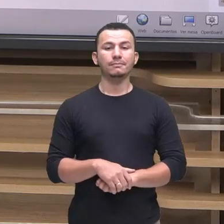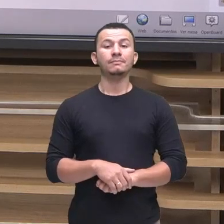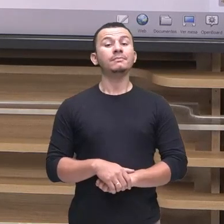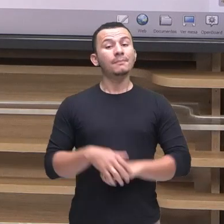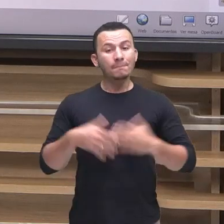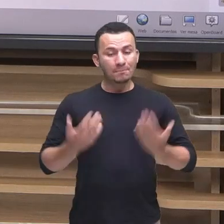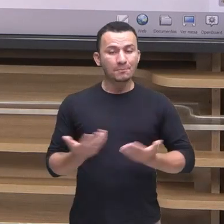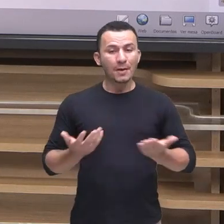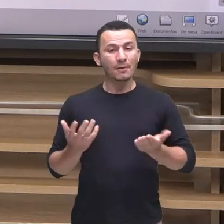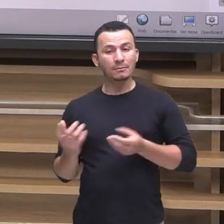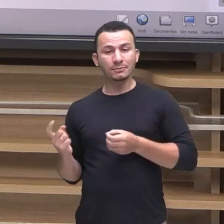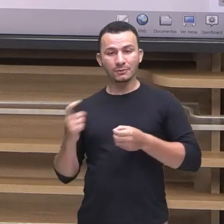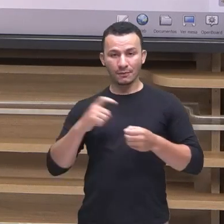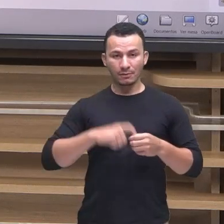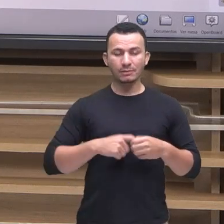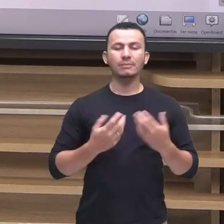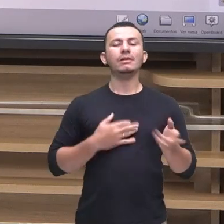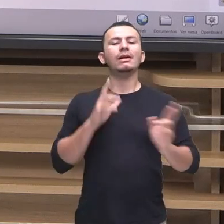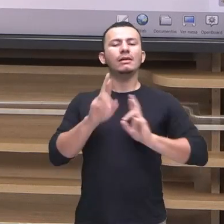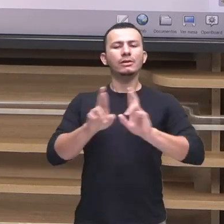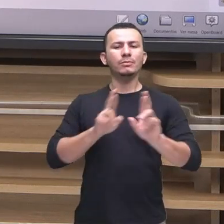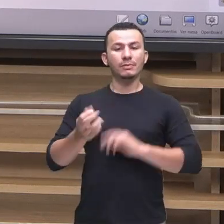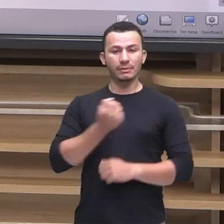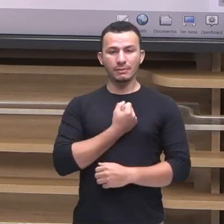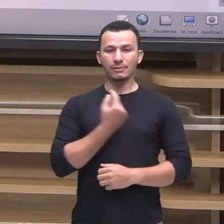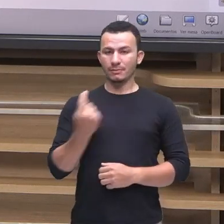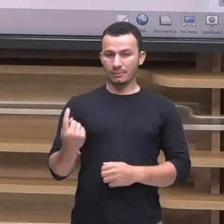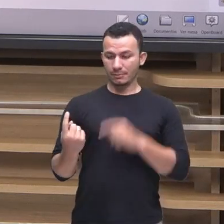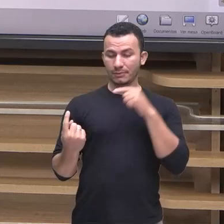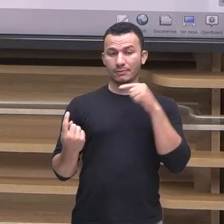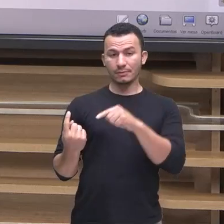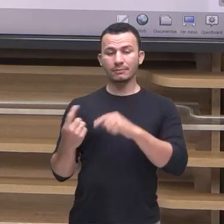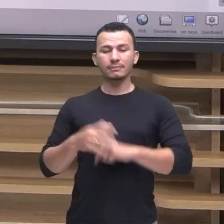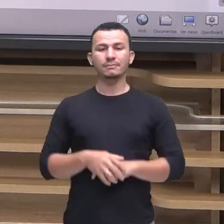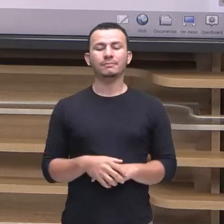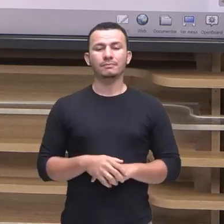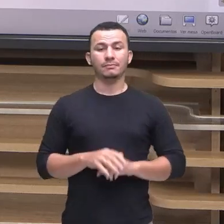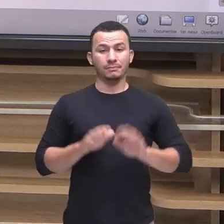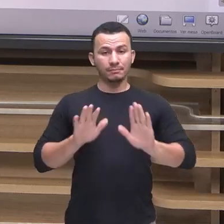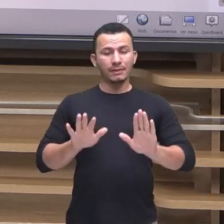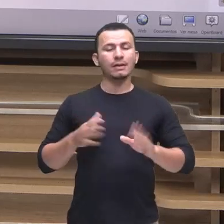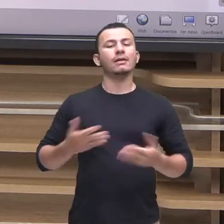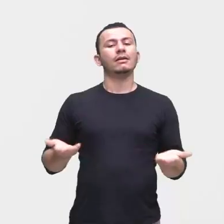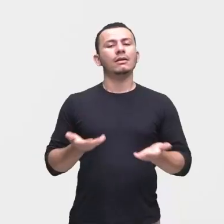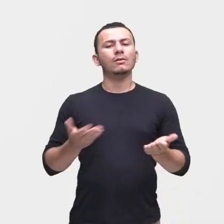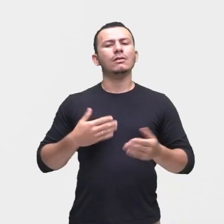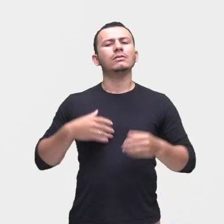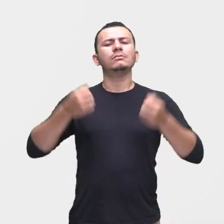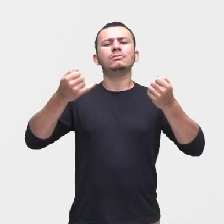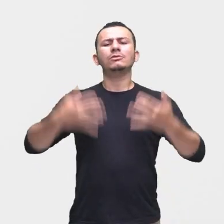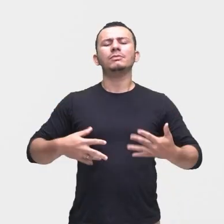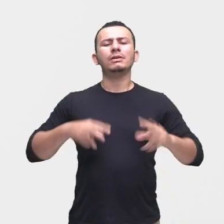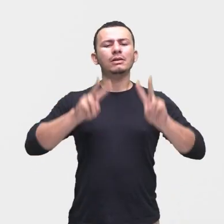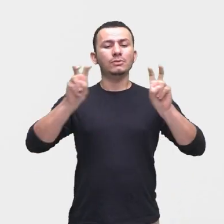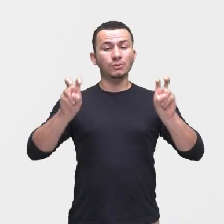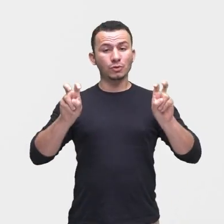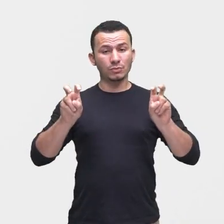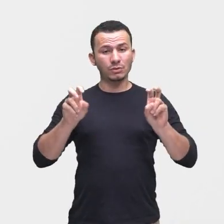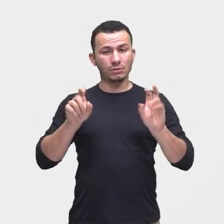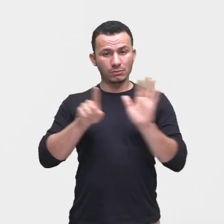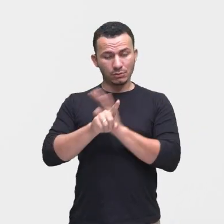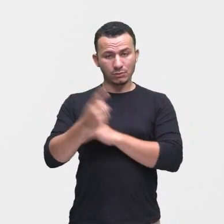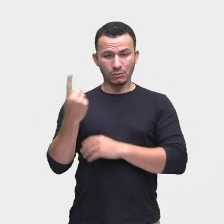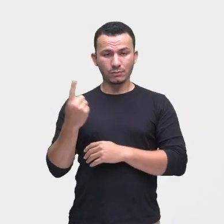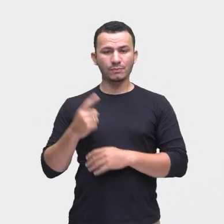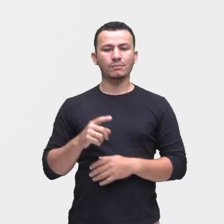Muito bem, estamos de volta e vamos agora responder a nossa primeira questão. É o seguinte, vamos ver o que ela diz, né? Vamos relembrar. O